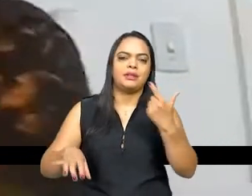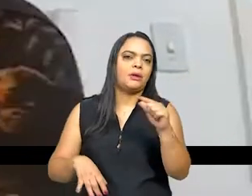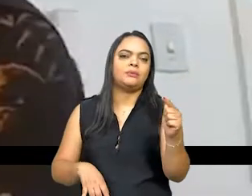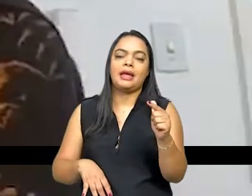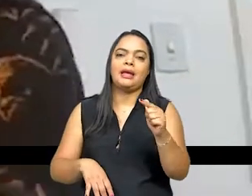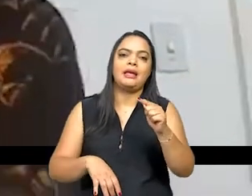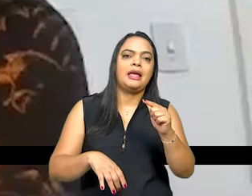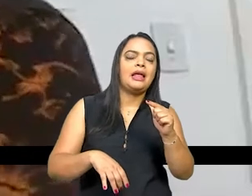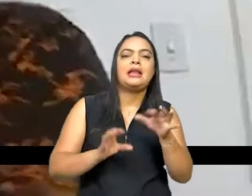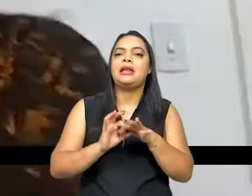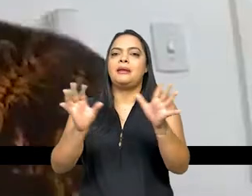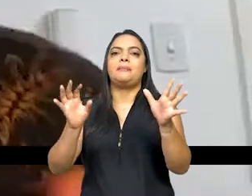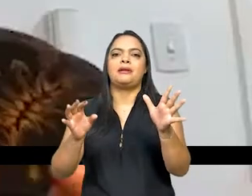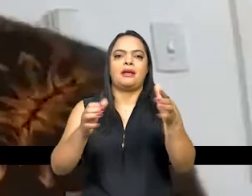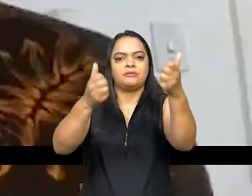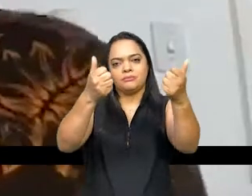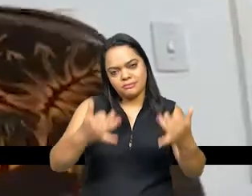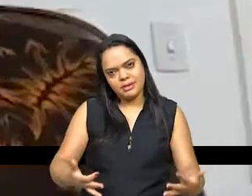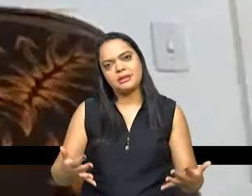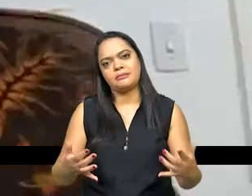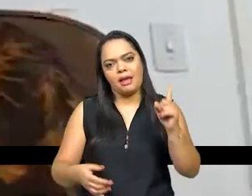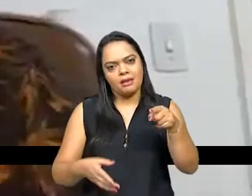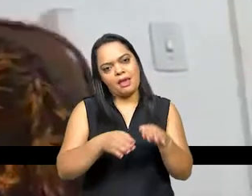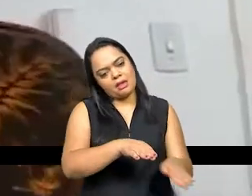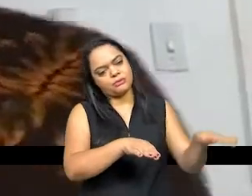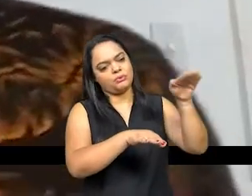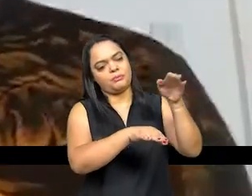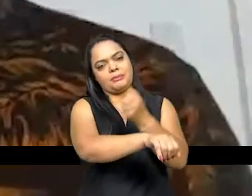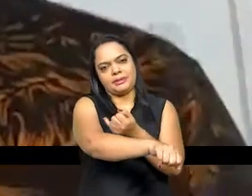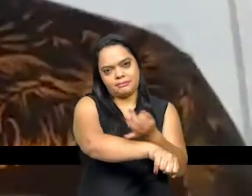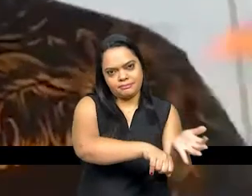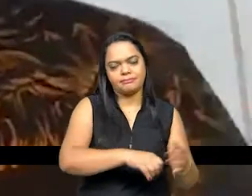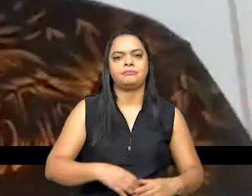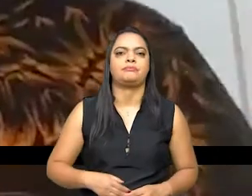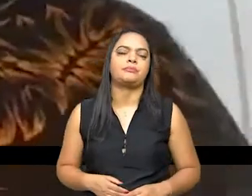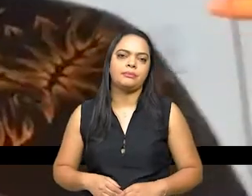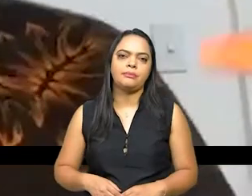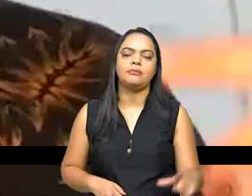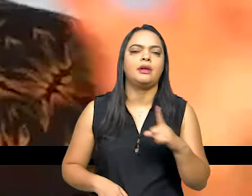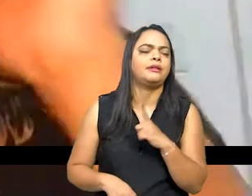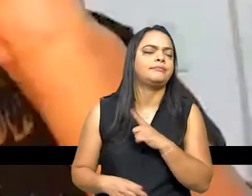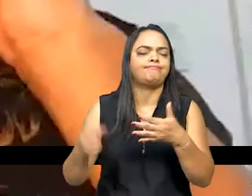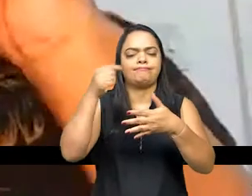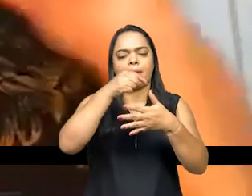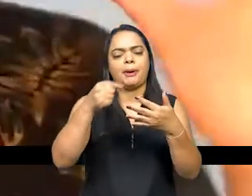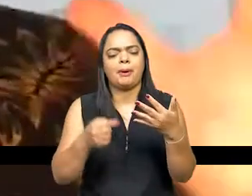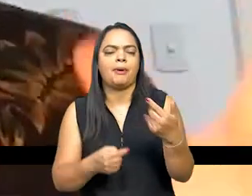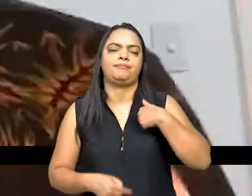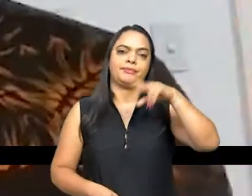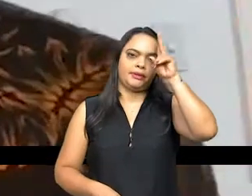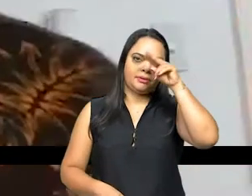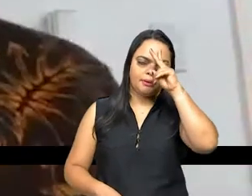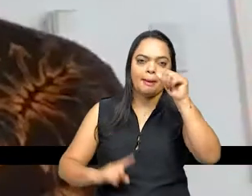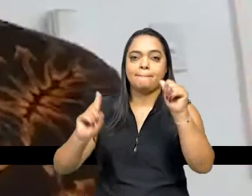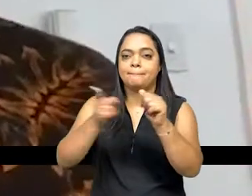academia, para falar a respeito dessa outra manifestação, que é a supremacia branca. Bom, tem várias coisas que sempre me vêm à cabeça. A primeira coisa